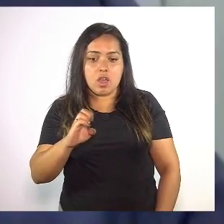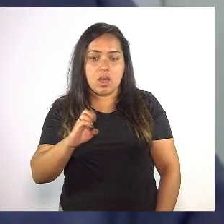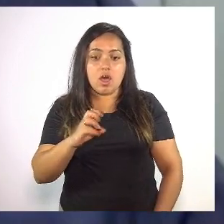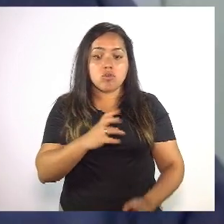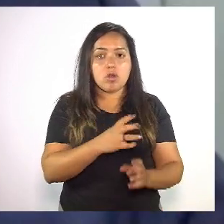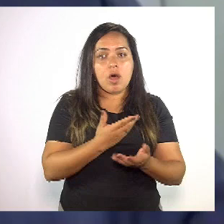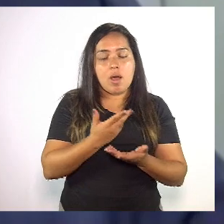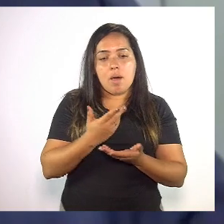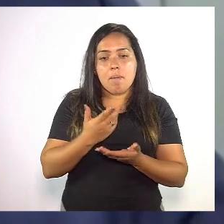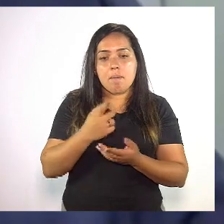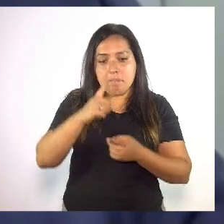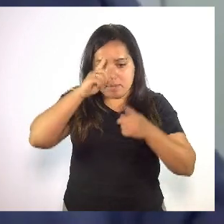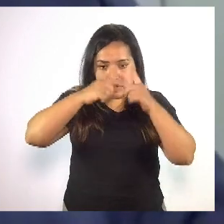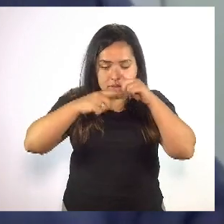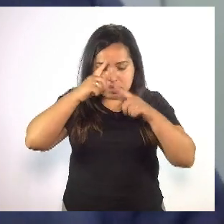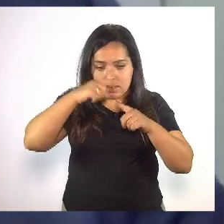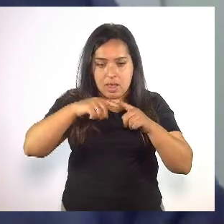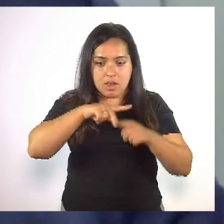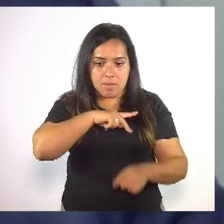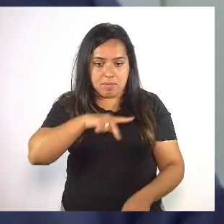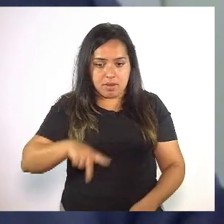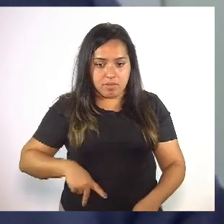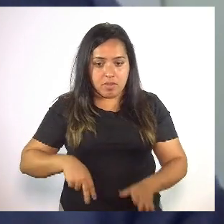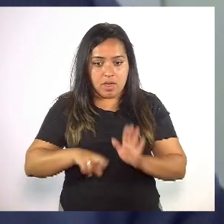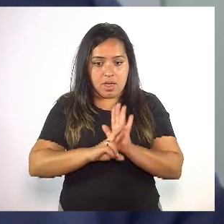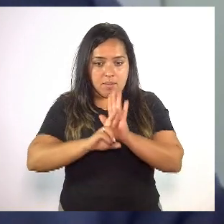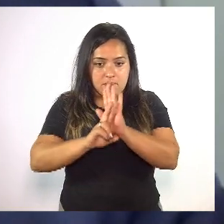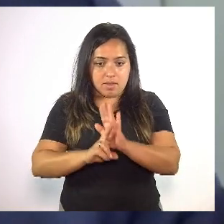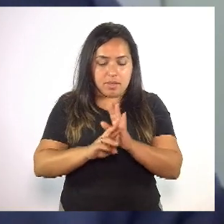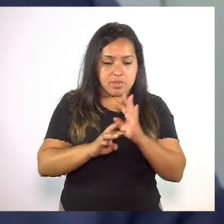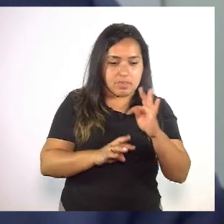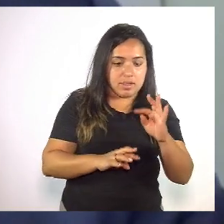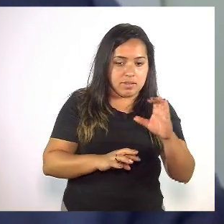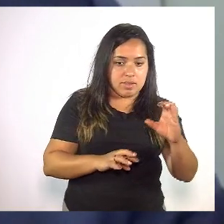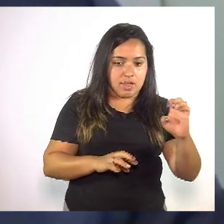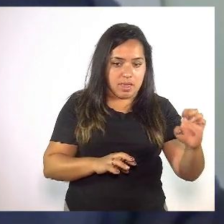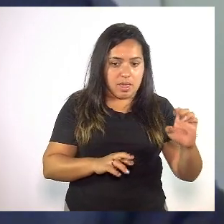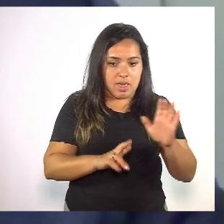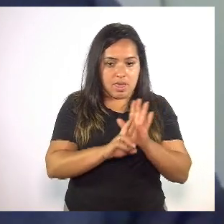fomos indicados pela presidente para representar o Tribunal de Contas